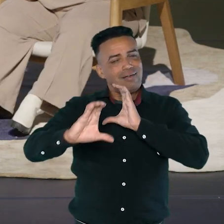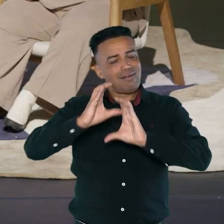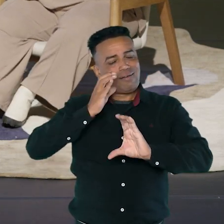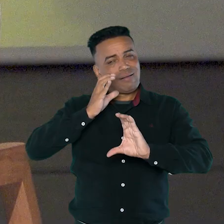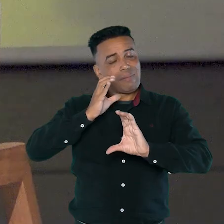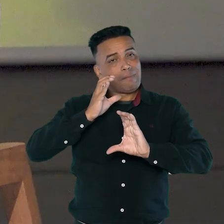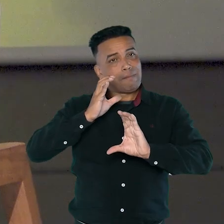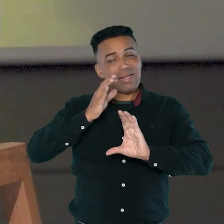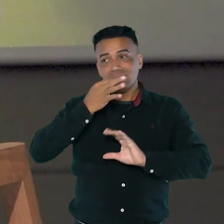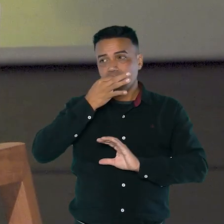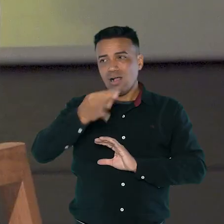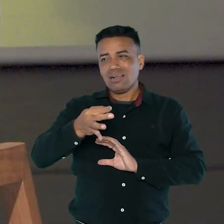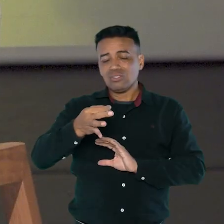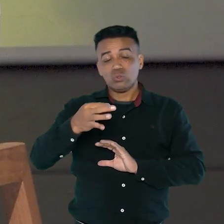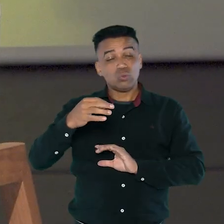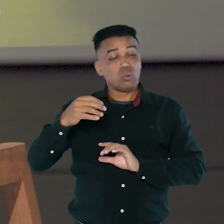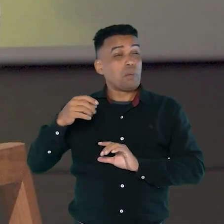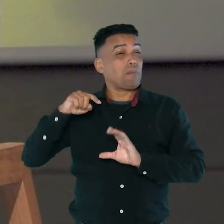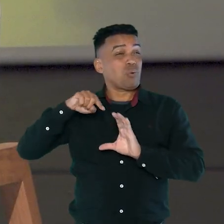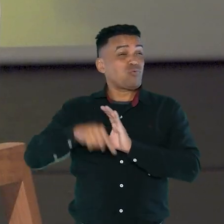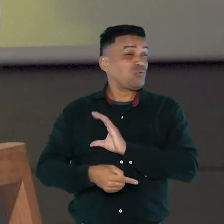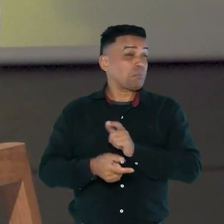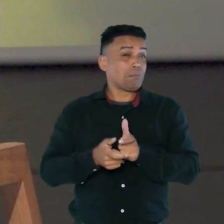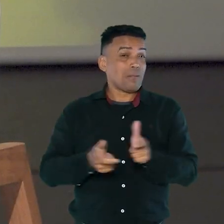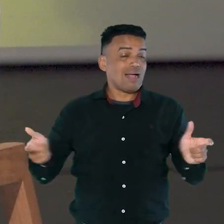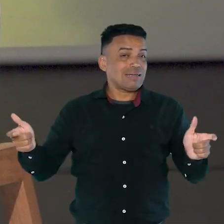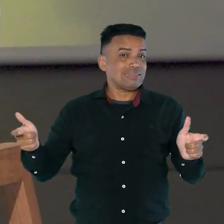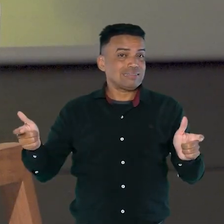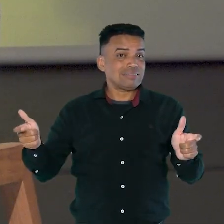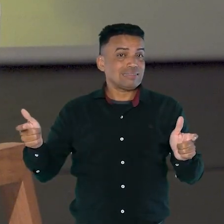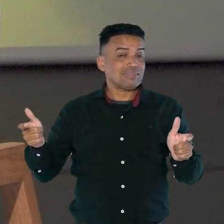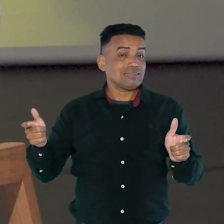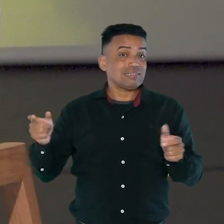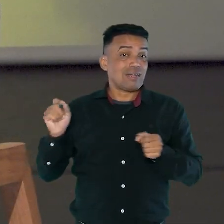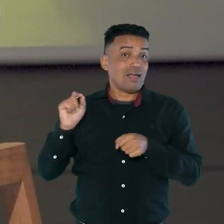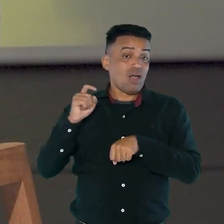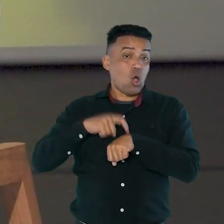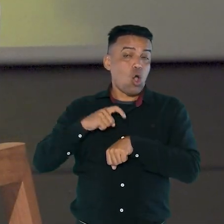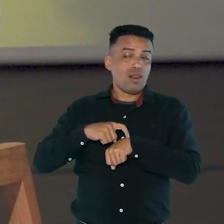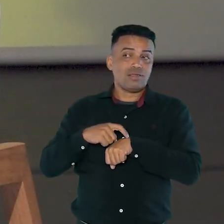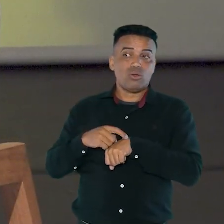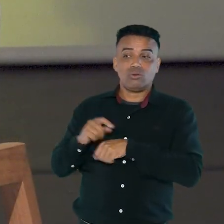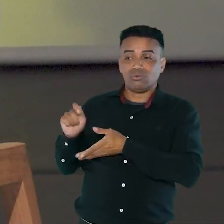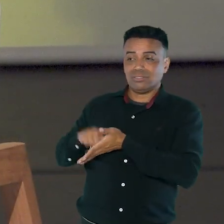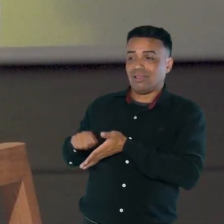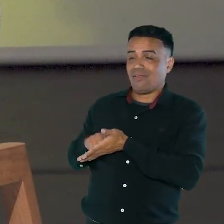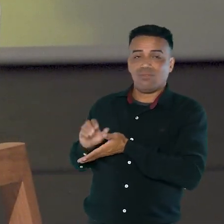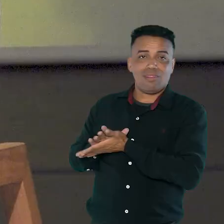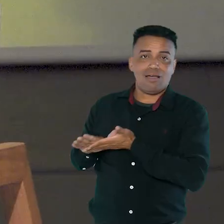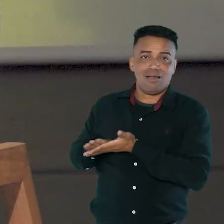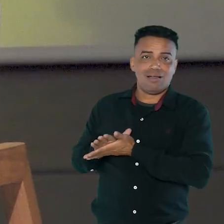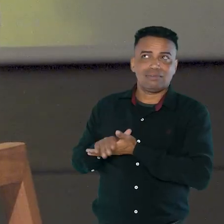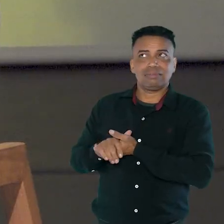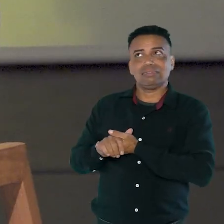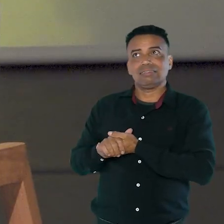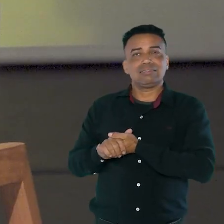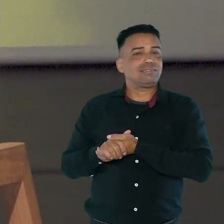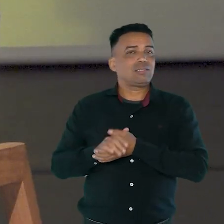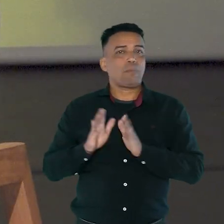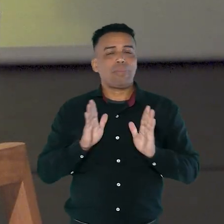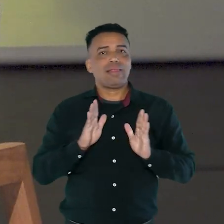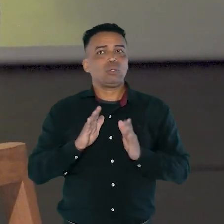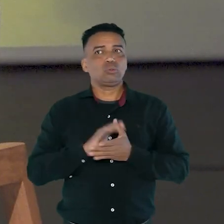Mas acho que é mais doloroso quando eu não estou fazendo, quando eu passo períodos de